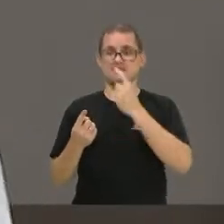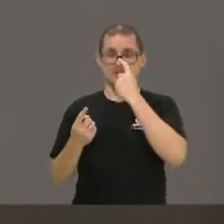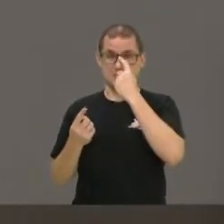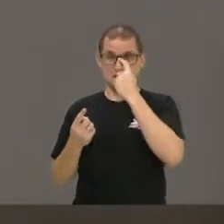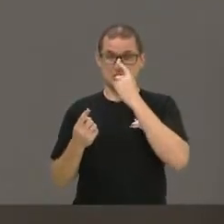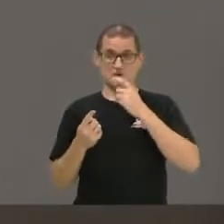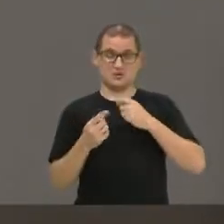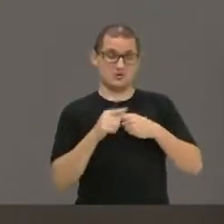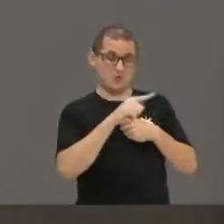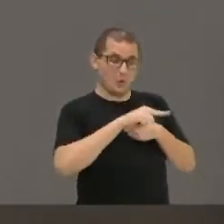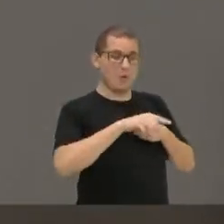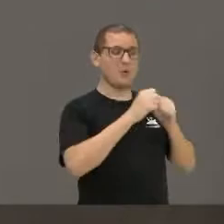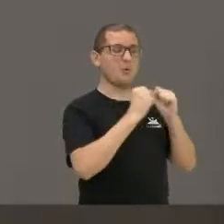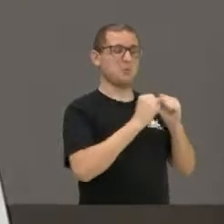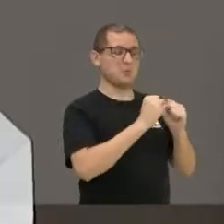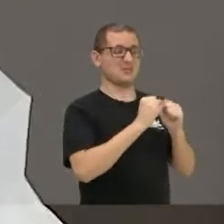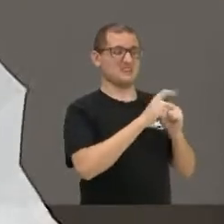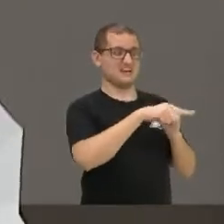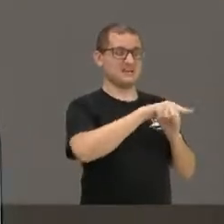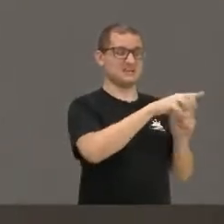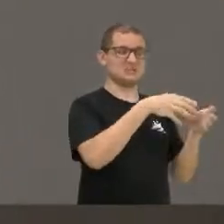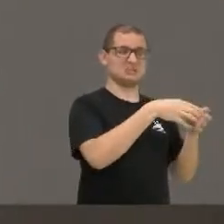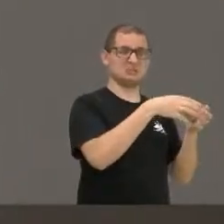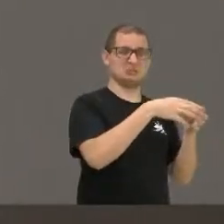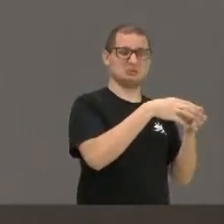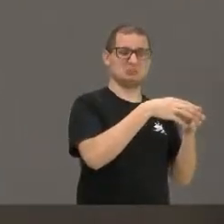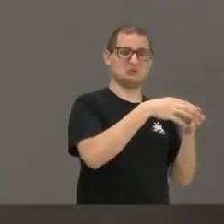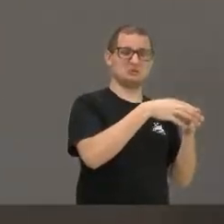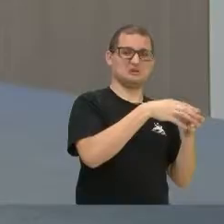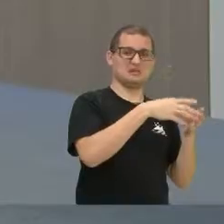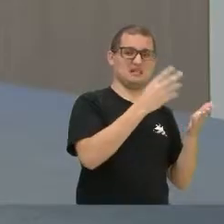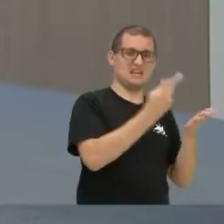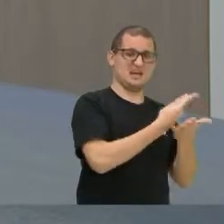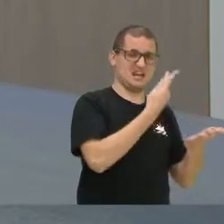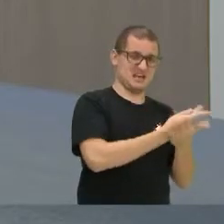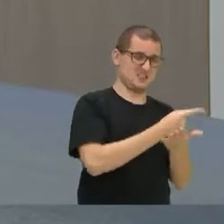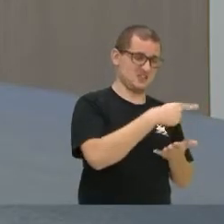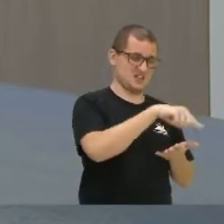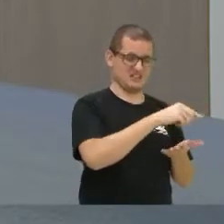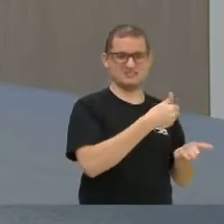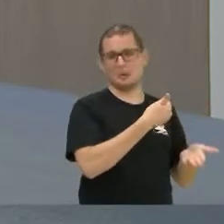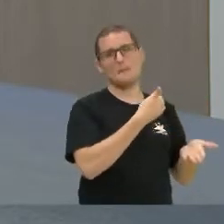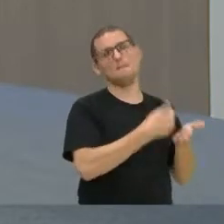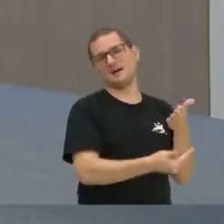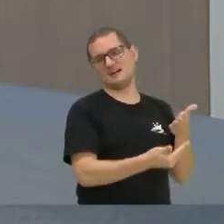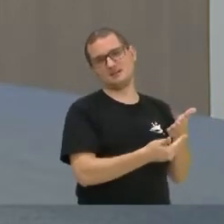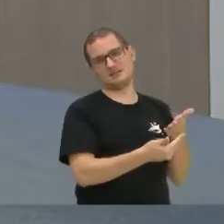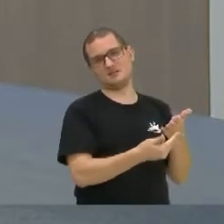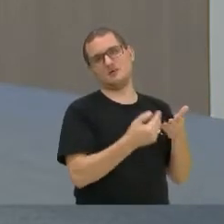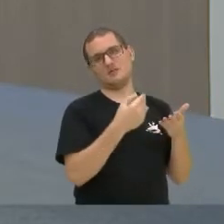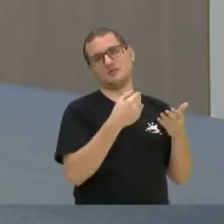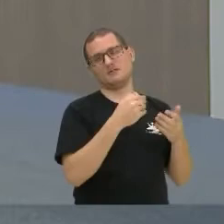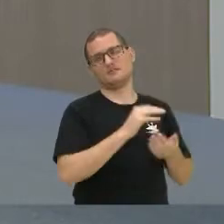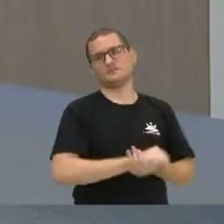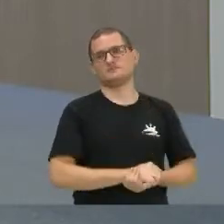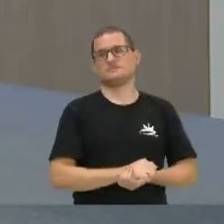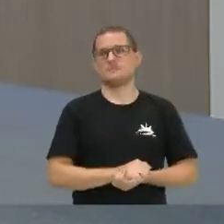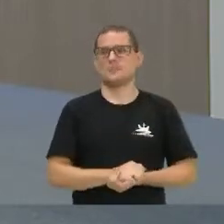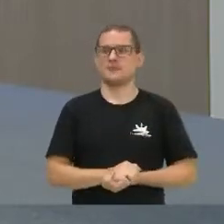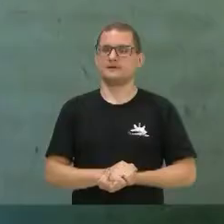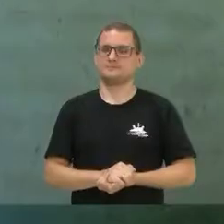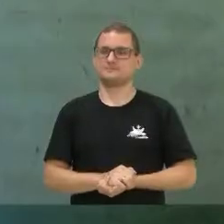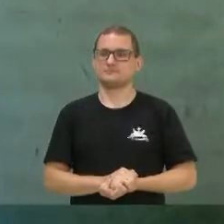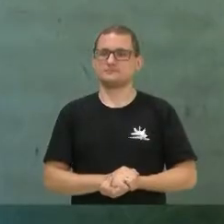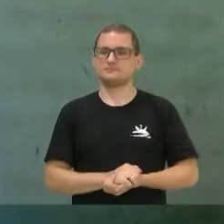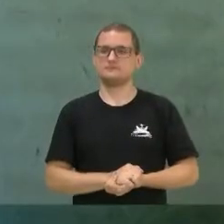do império vai torpedear o próprio imperador ah pois bem flagelos